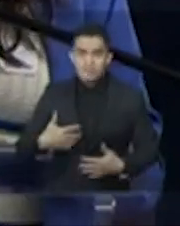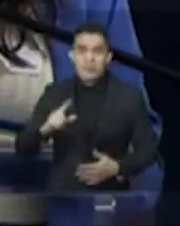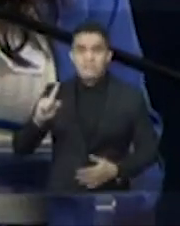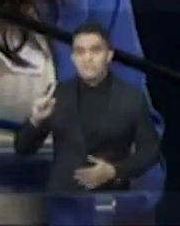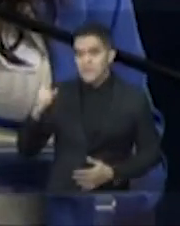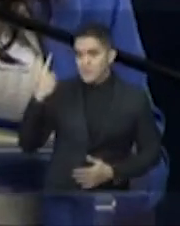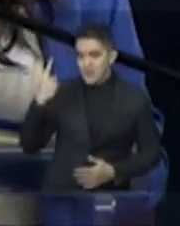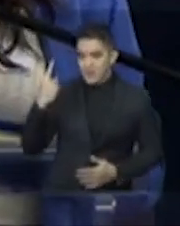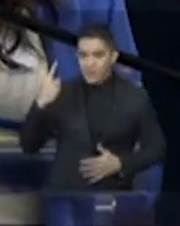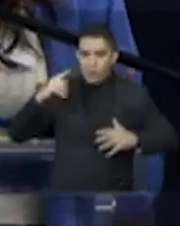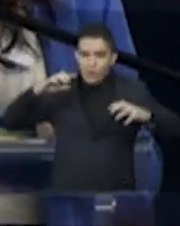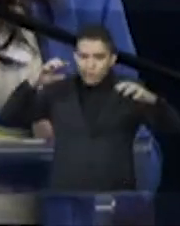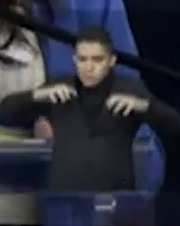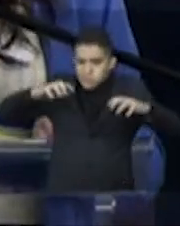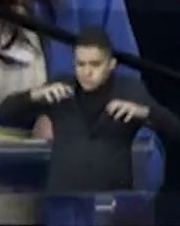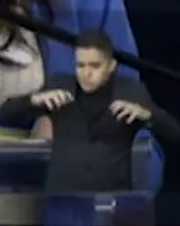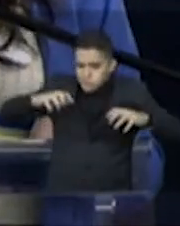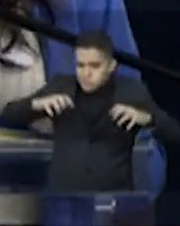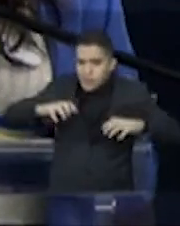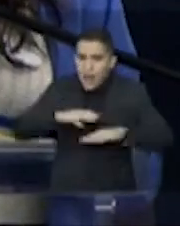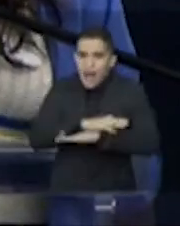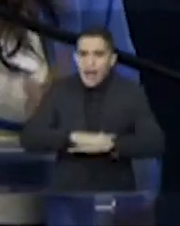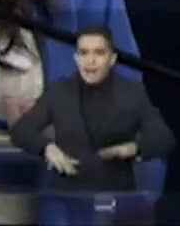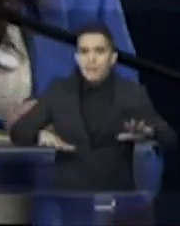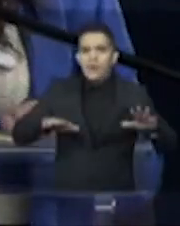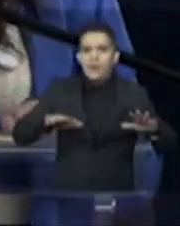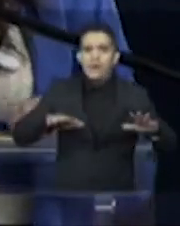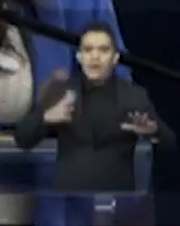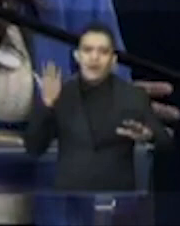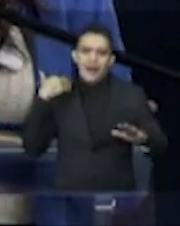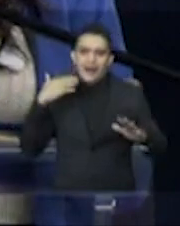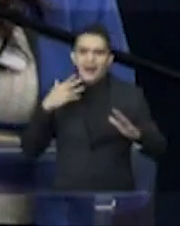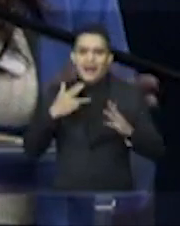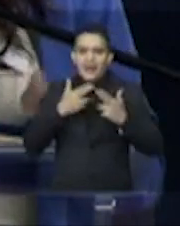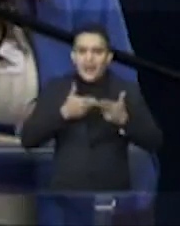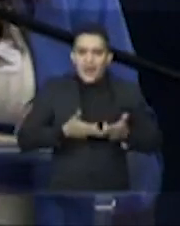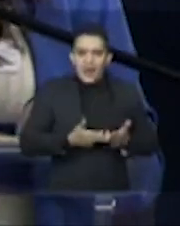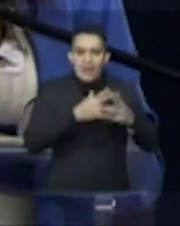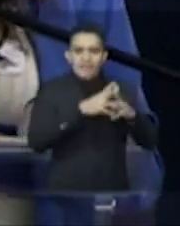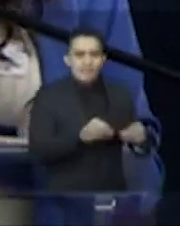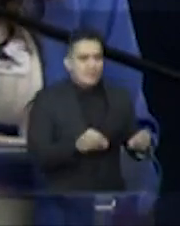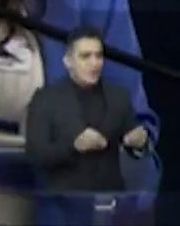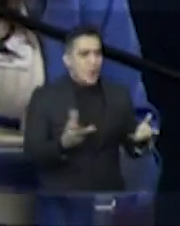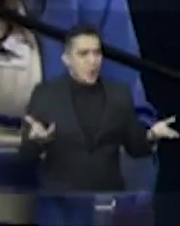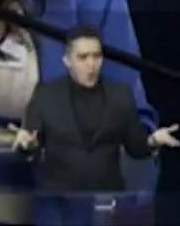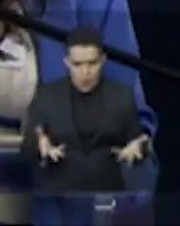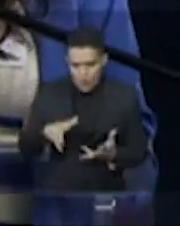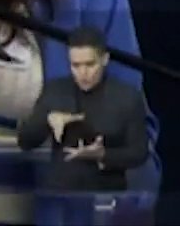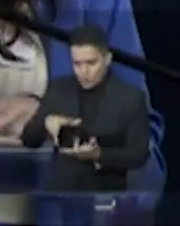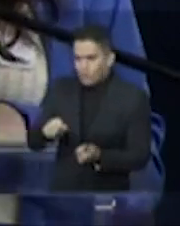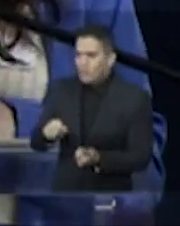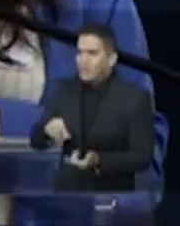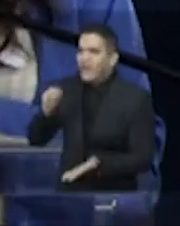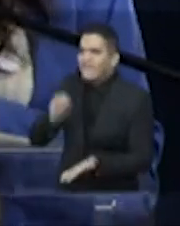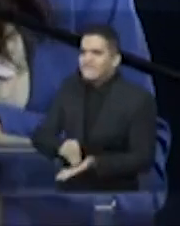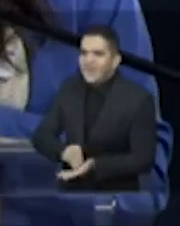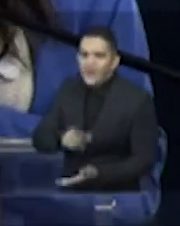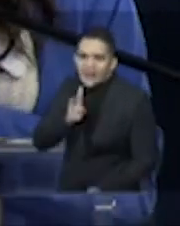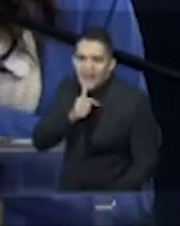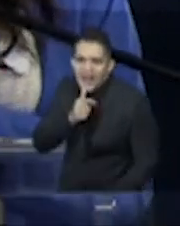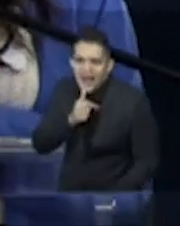vez, no dilúvio, o mundo acabou com água. Dessa vez, para nós, parece que vai acabar sem água." Não há como